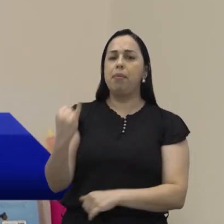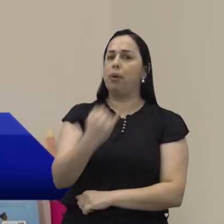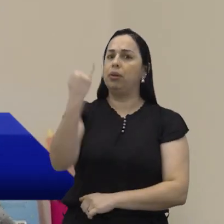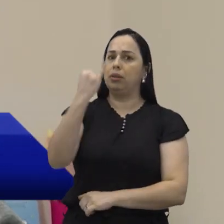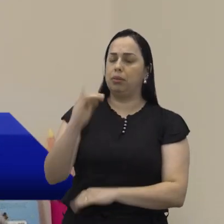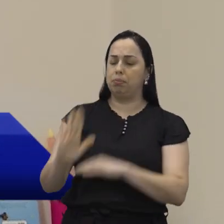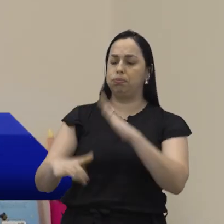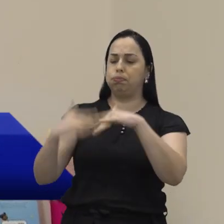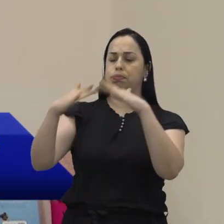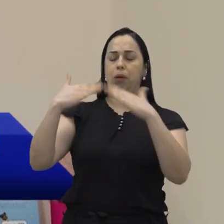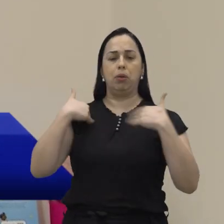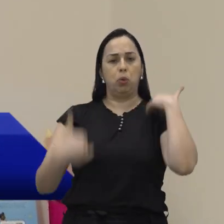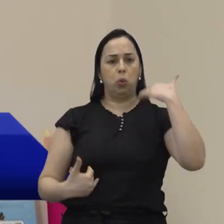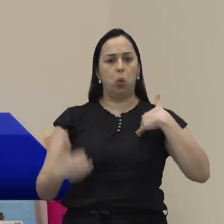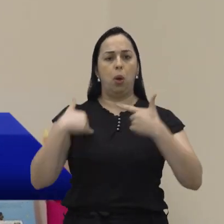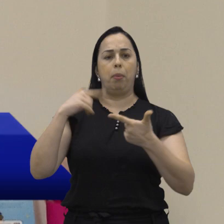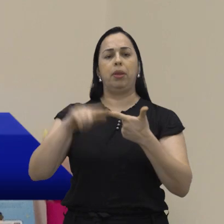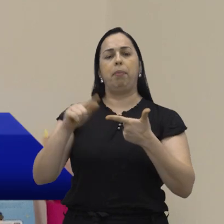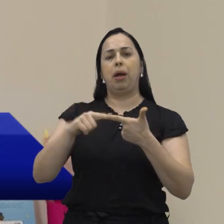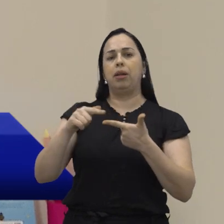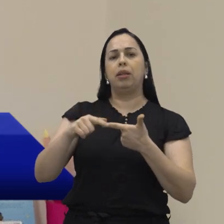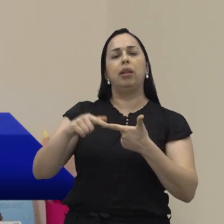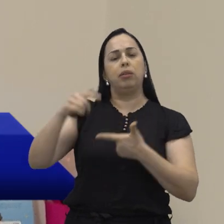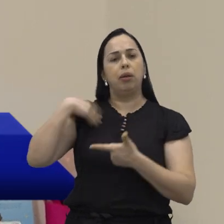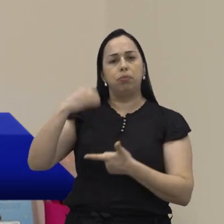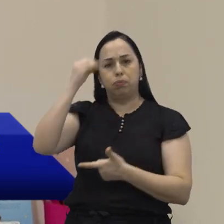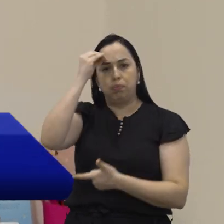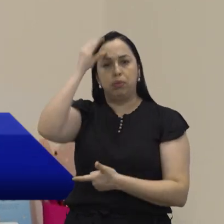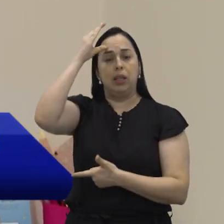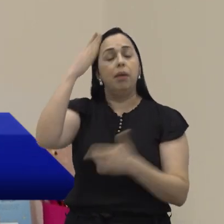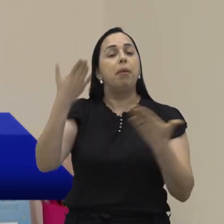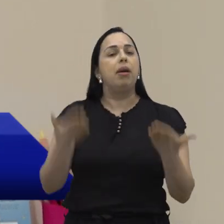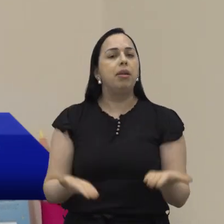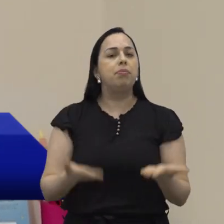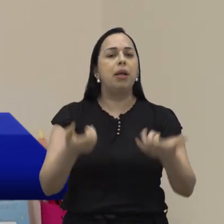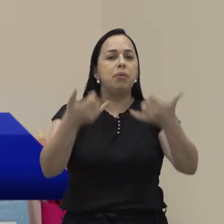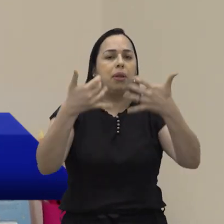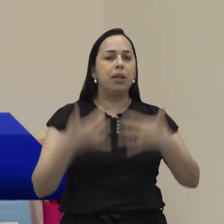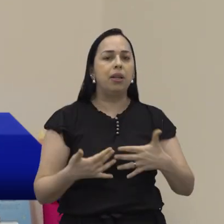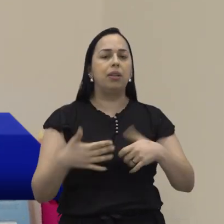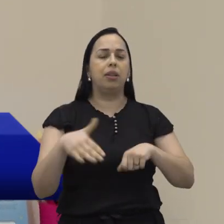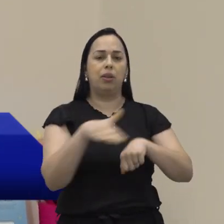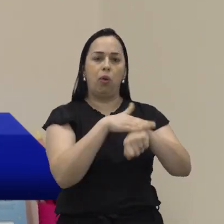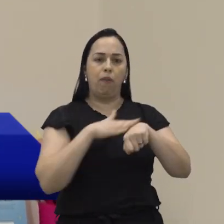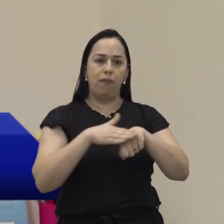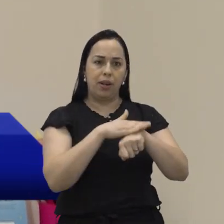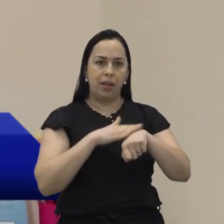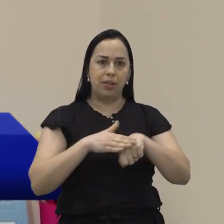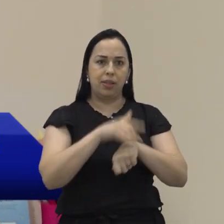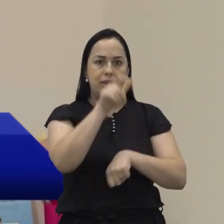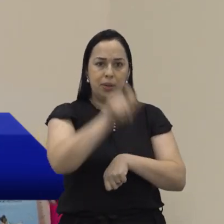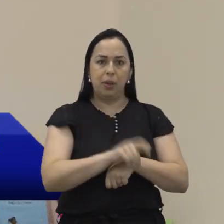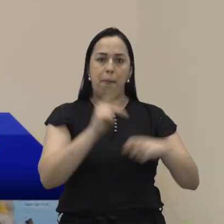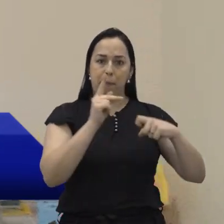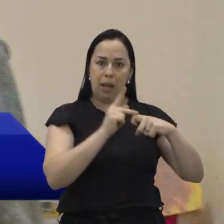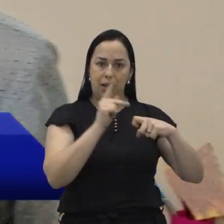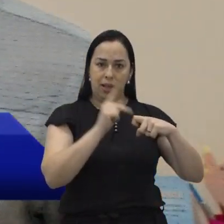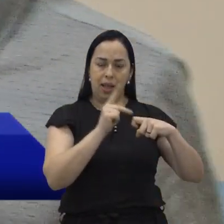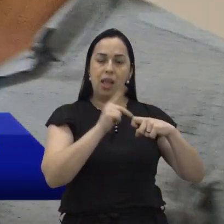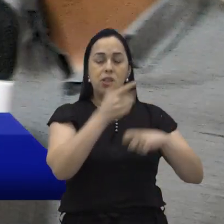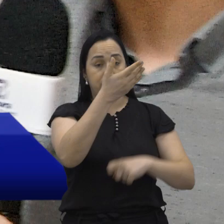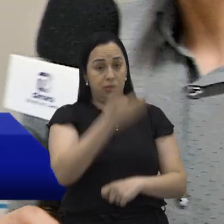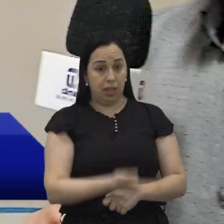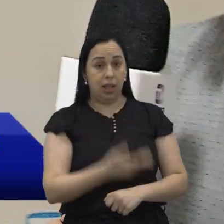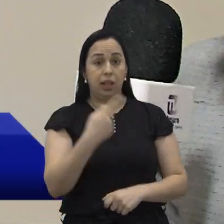importante para esse desenvolvimento físico e mental das crianças. Para falar sobre isso, a gente conversa agora com a Tamira Teles,